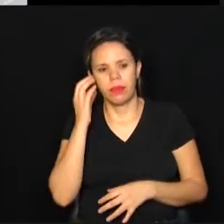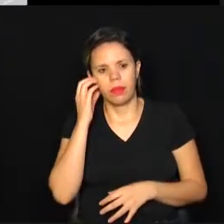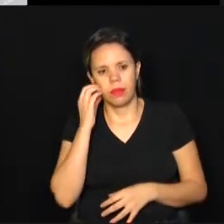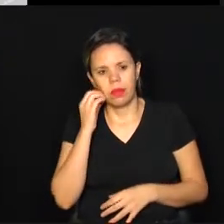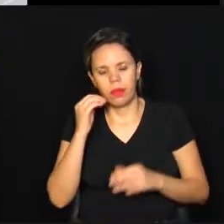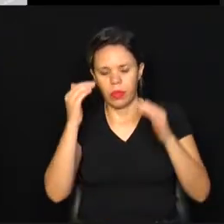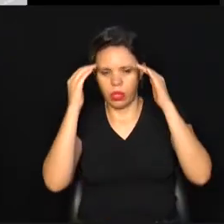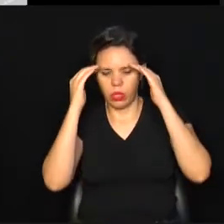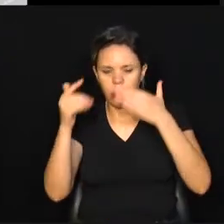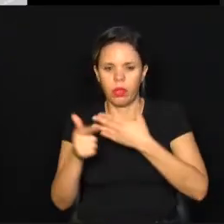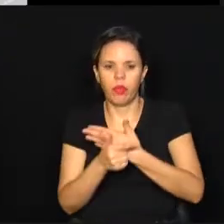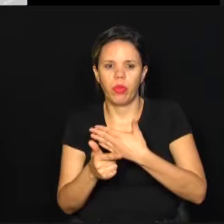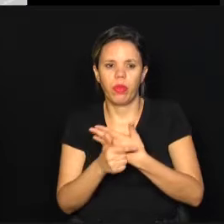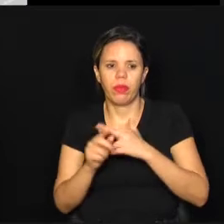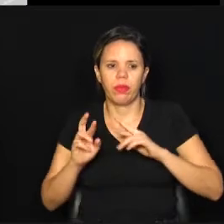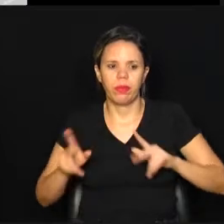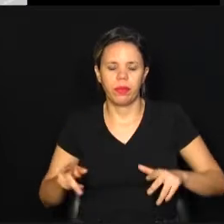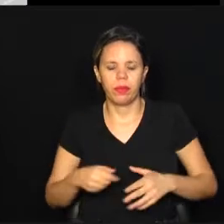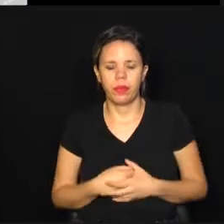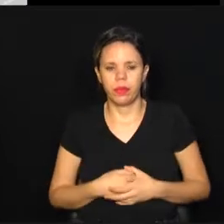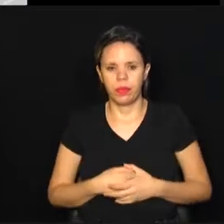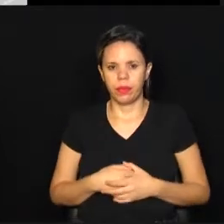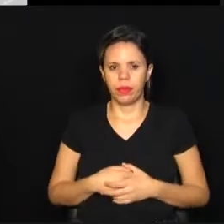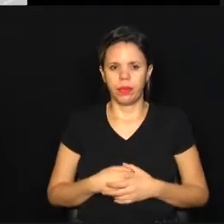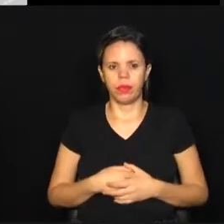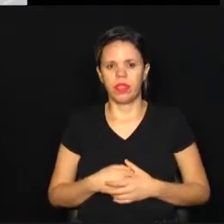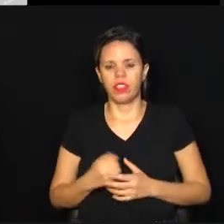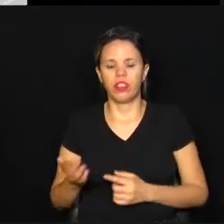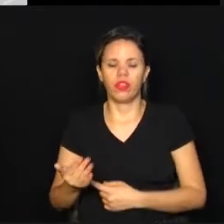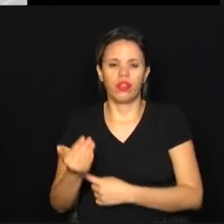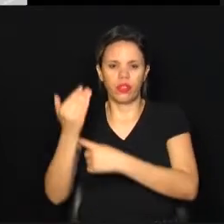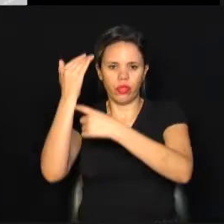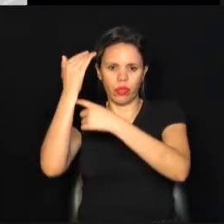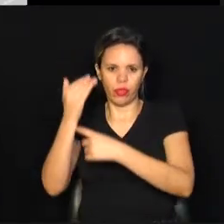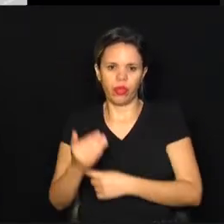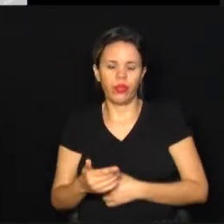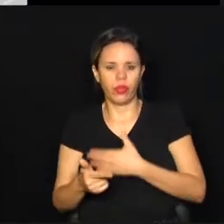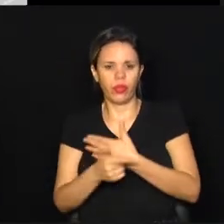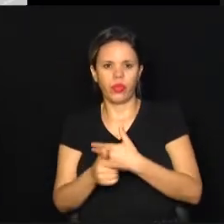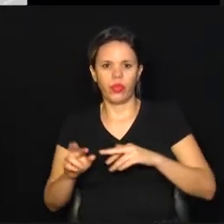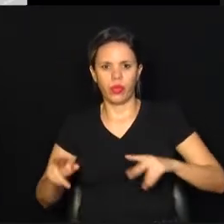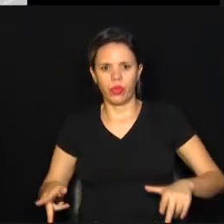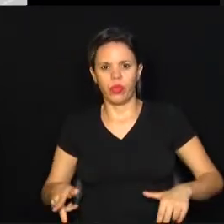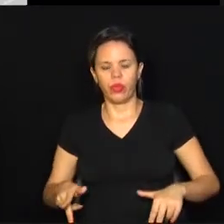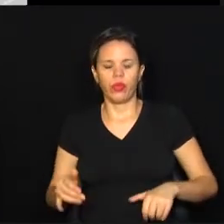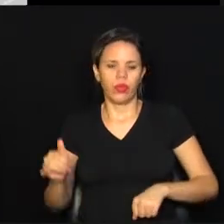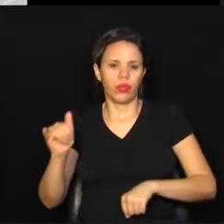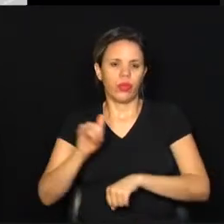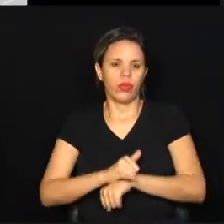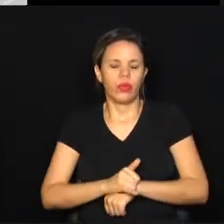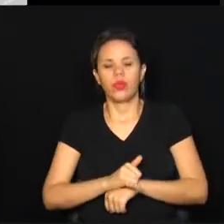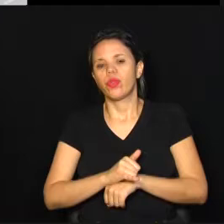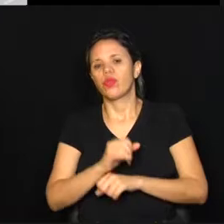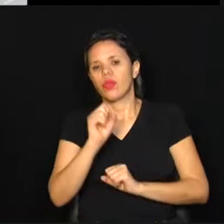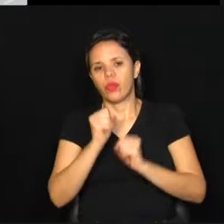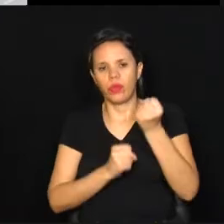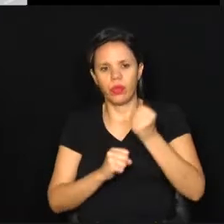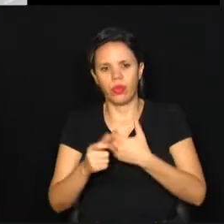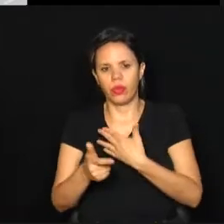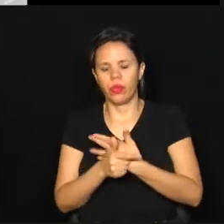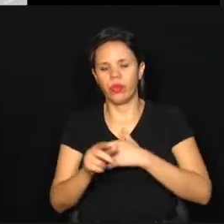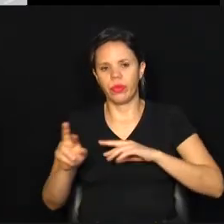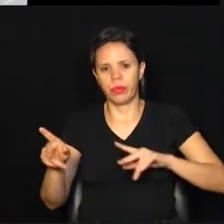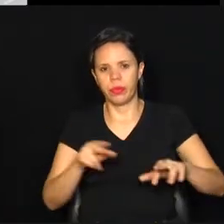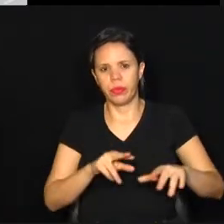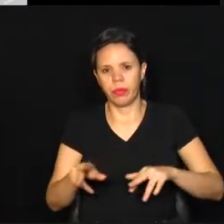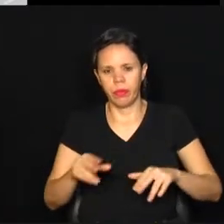cumpre um papel diferente do Parque de Ciência e Tecnologia, um papel diferente do Parque Aeroportuário, um papel diferente da